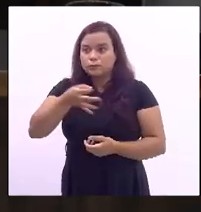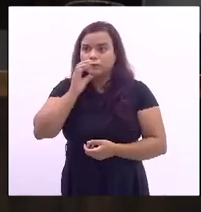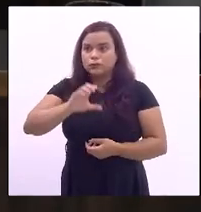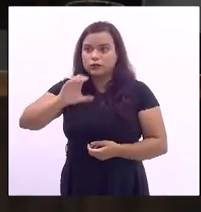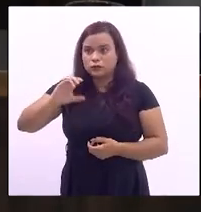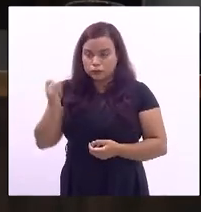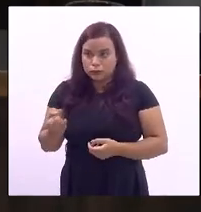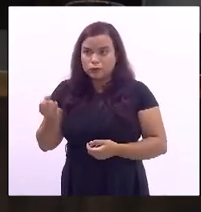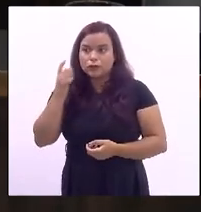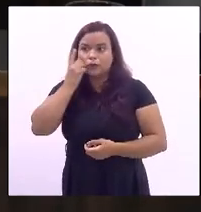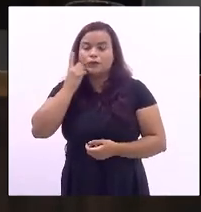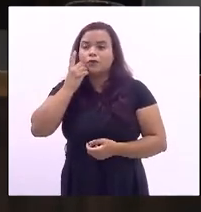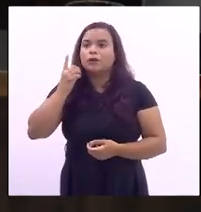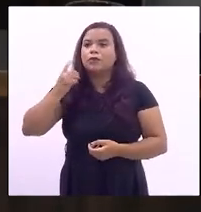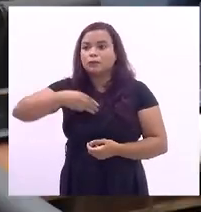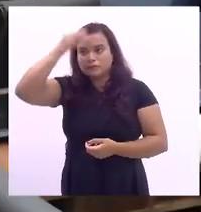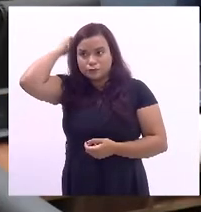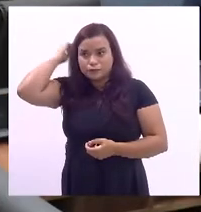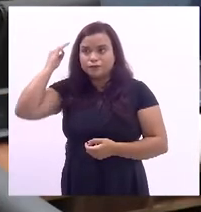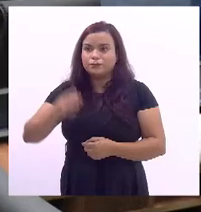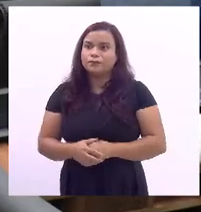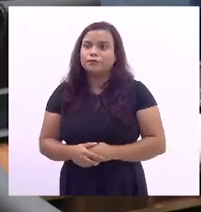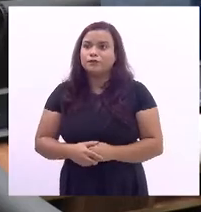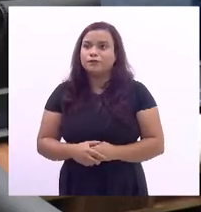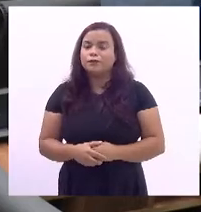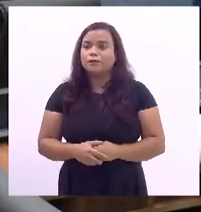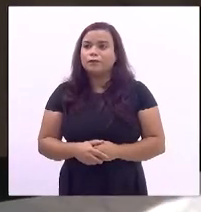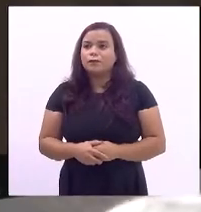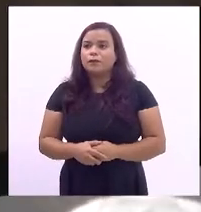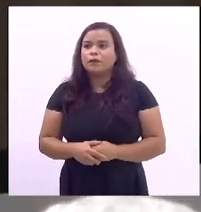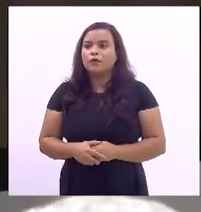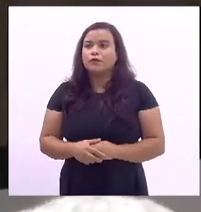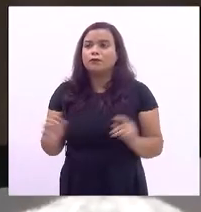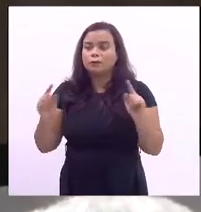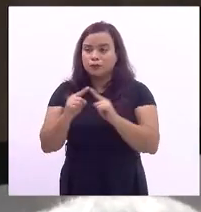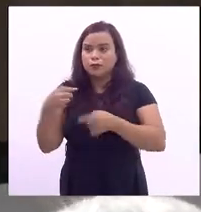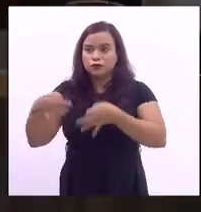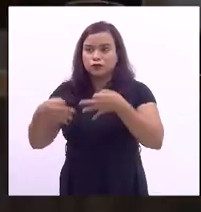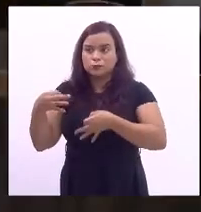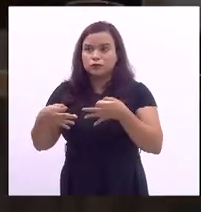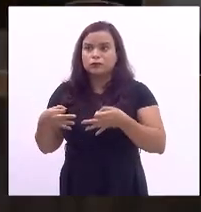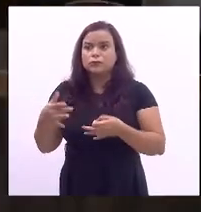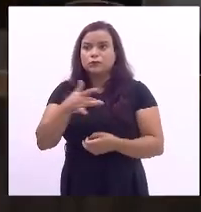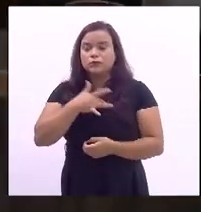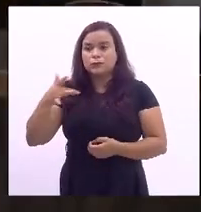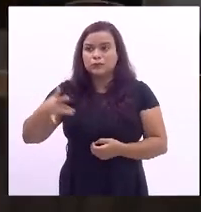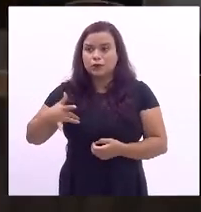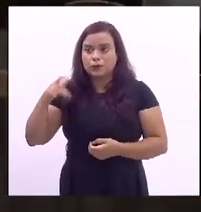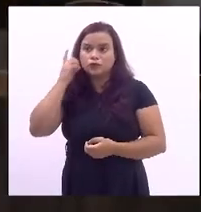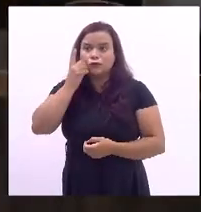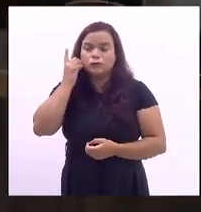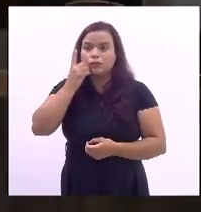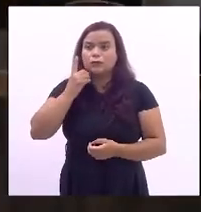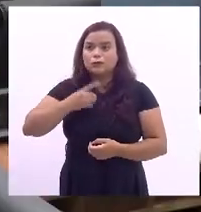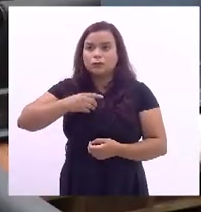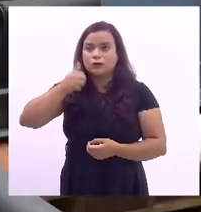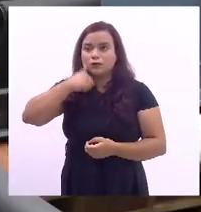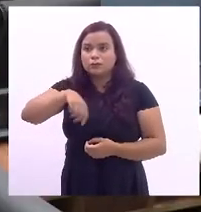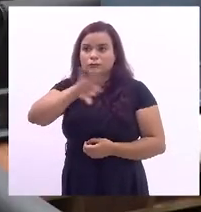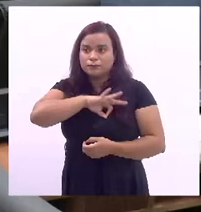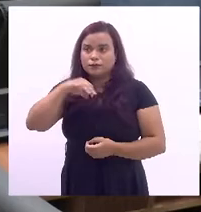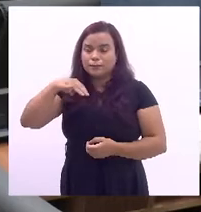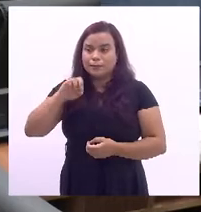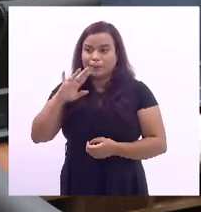coação justiça a deputado Márcio Pacheco seu presente parecer pela juridicidade pela saúde deputada Martha